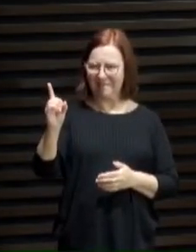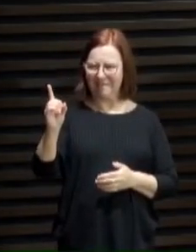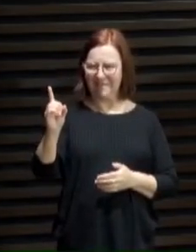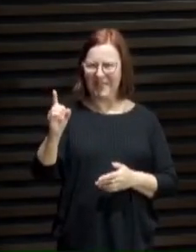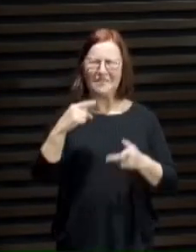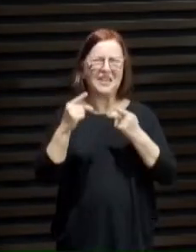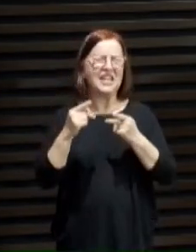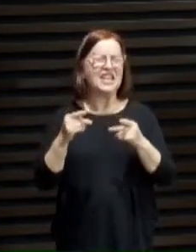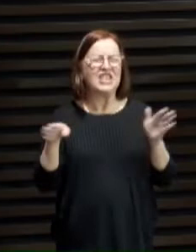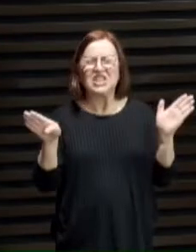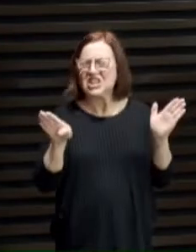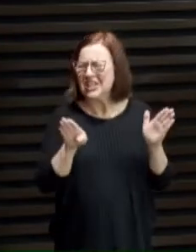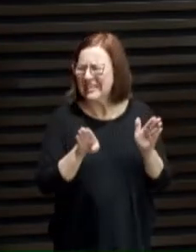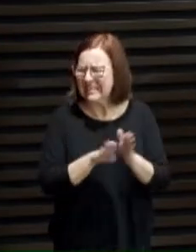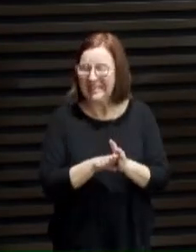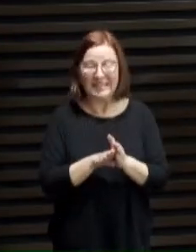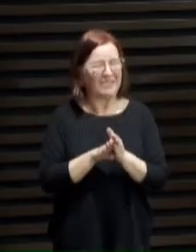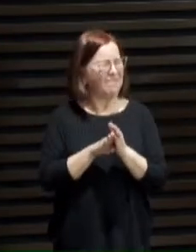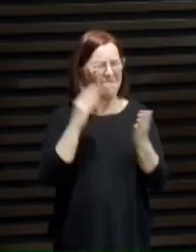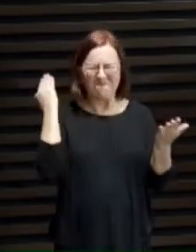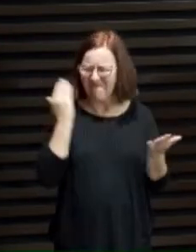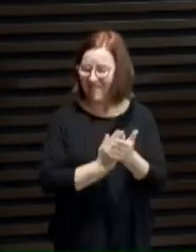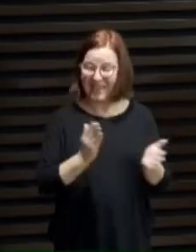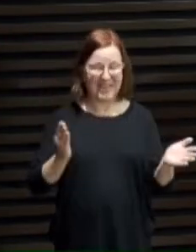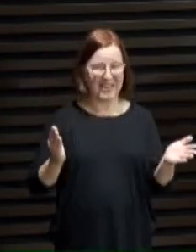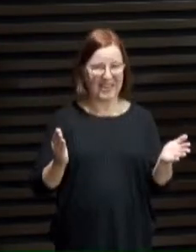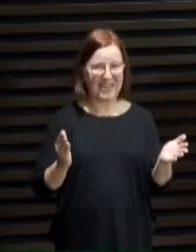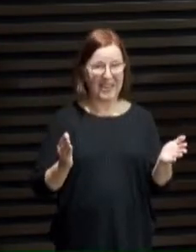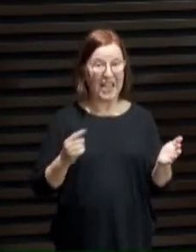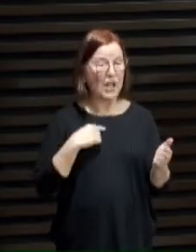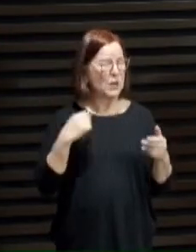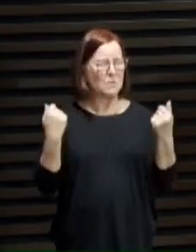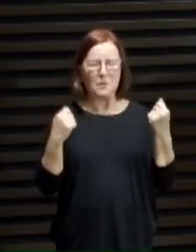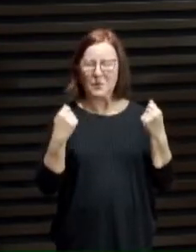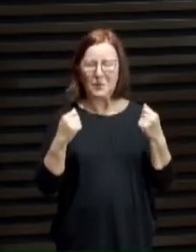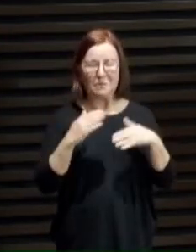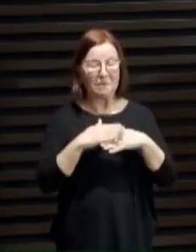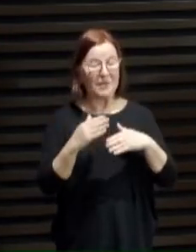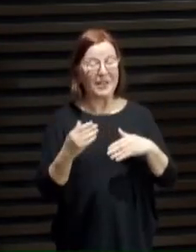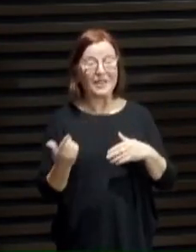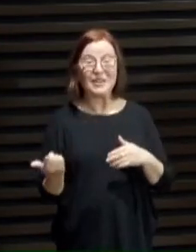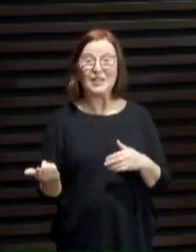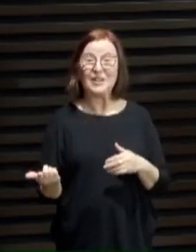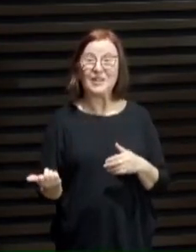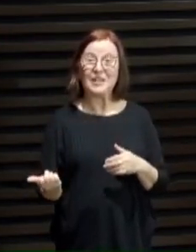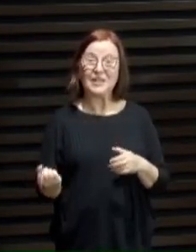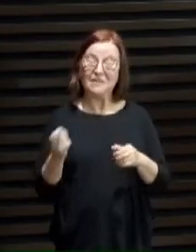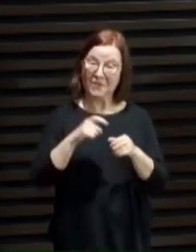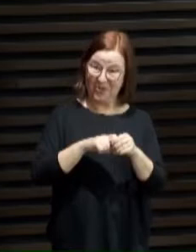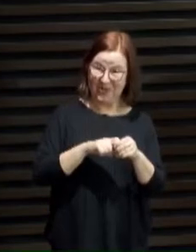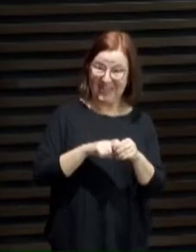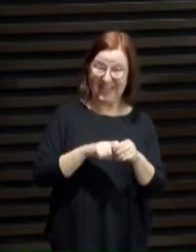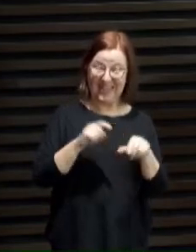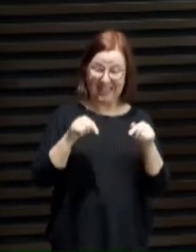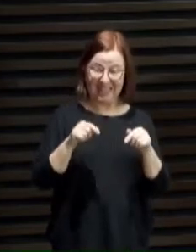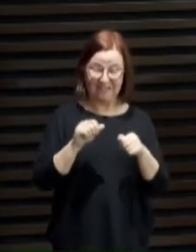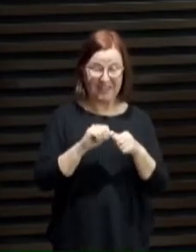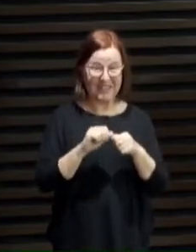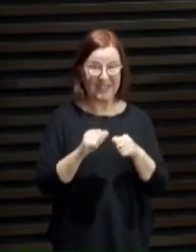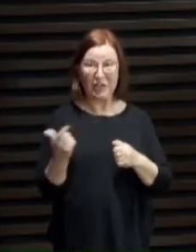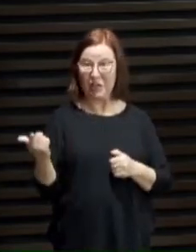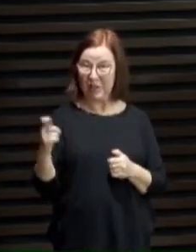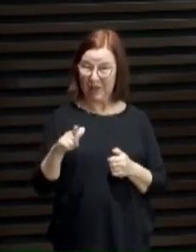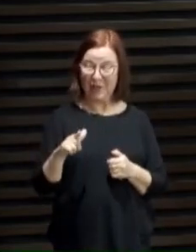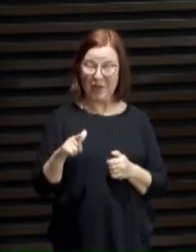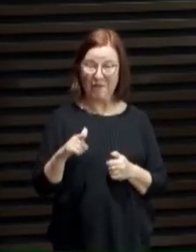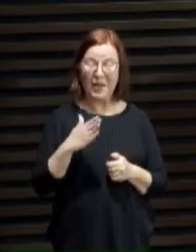acabou, eu não vou mais precisar voltar aqui, eu não vou mais precisar fazer isso de novo, a minha vida